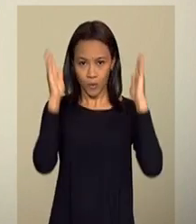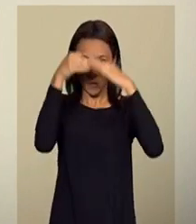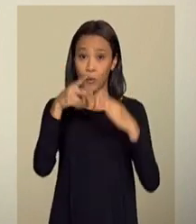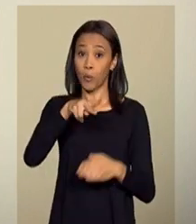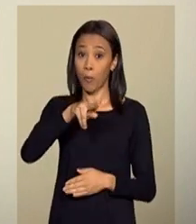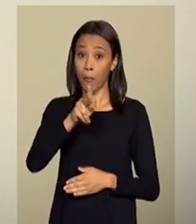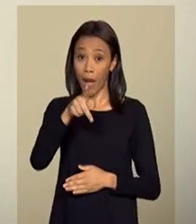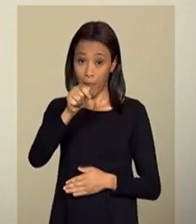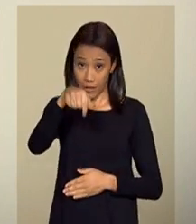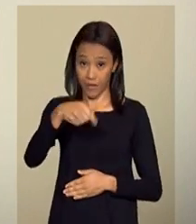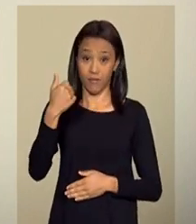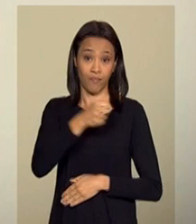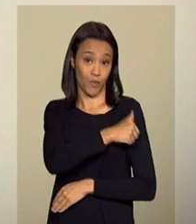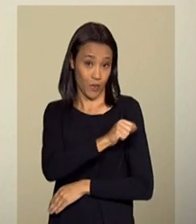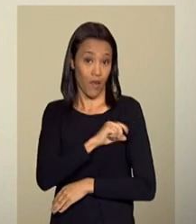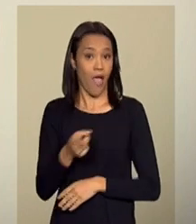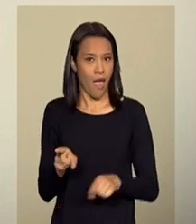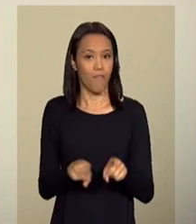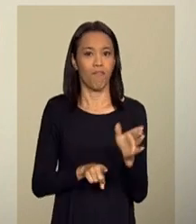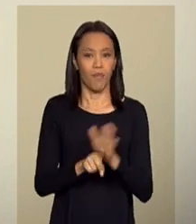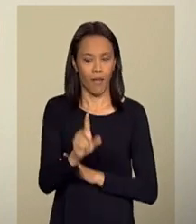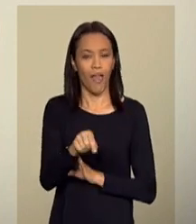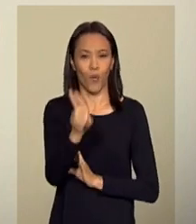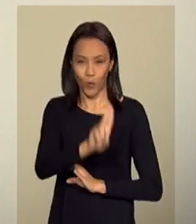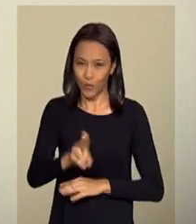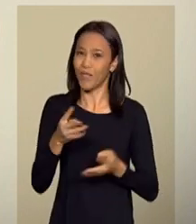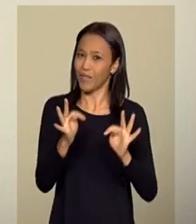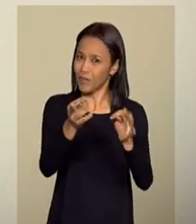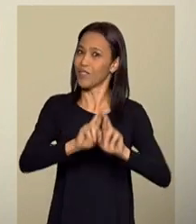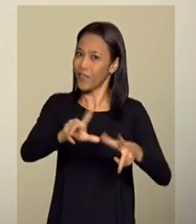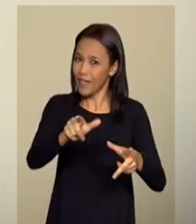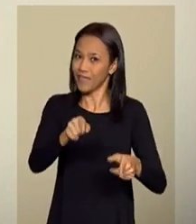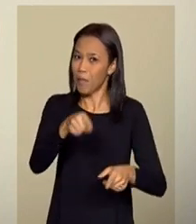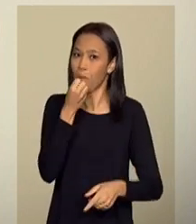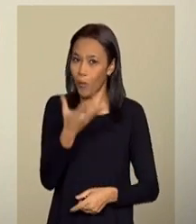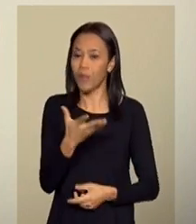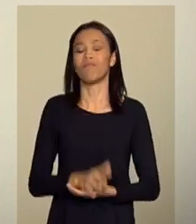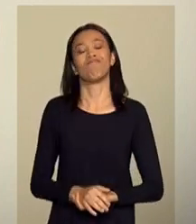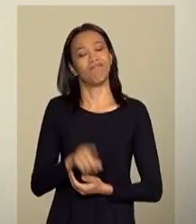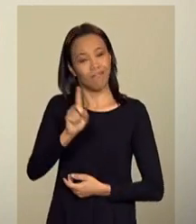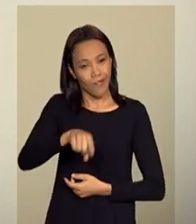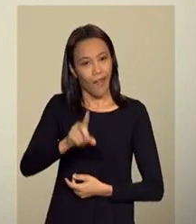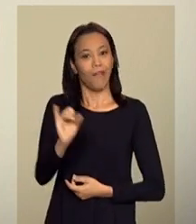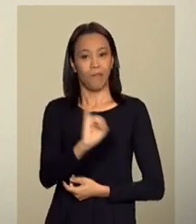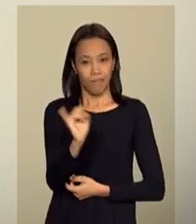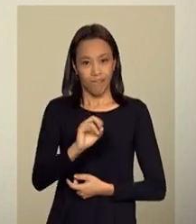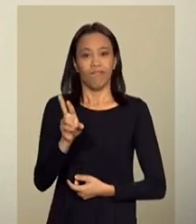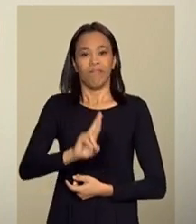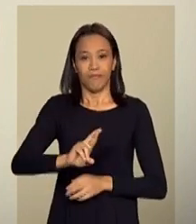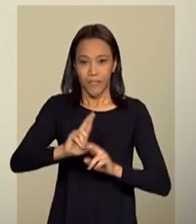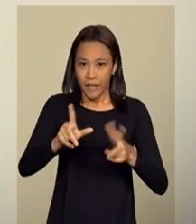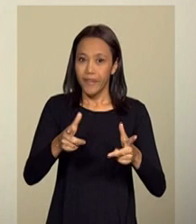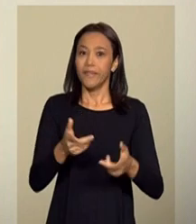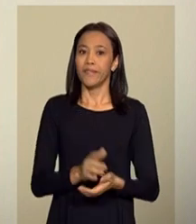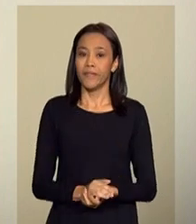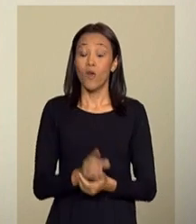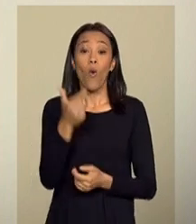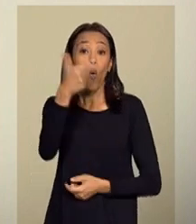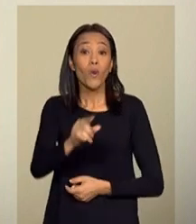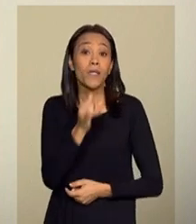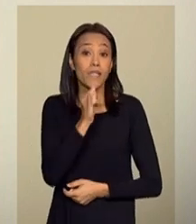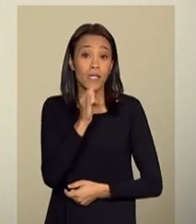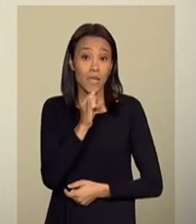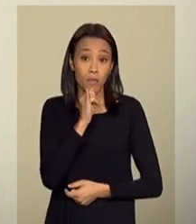de Janeiro é presidenta o uso da tecnologia faz muita diferença faz diferença sim Luciano um outro exemplo vem da